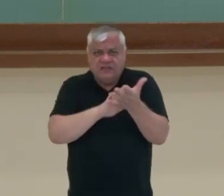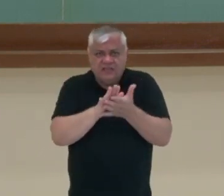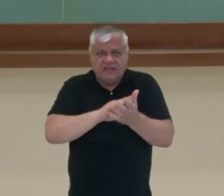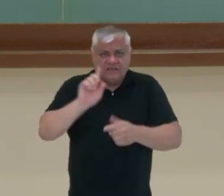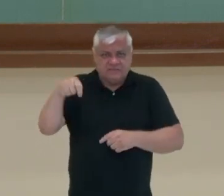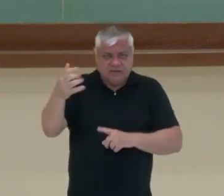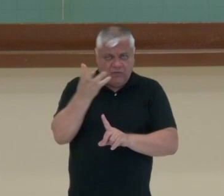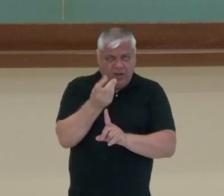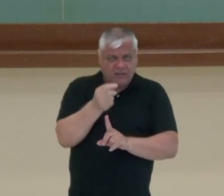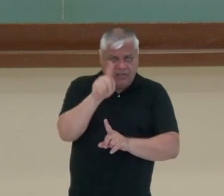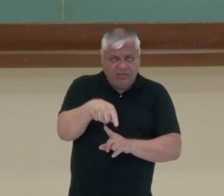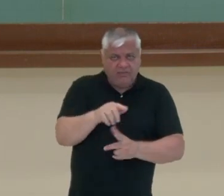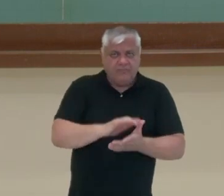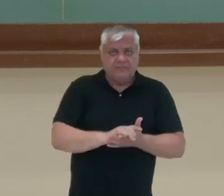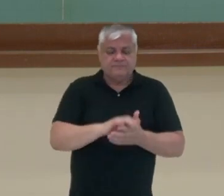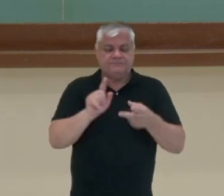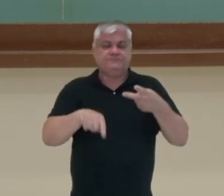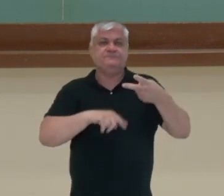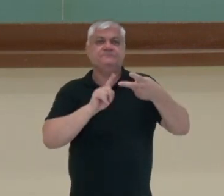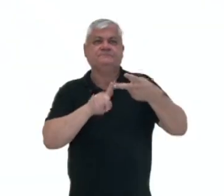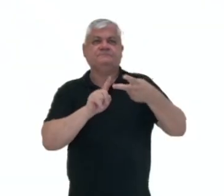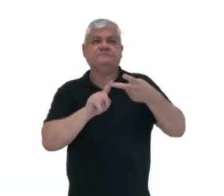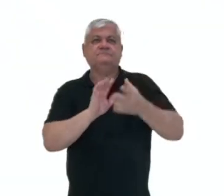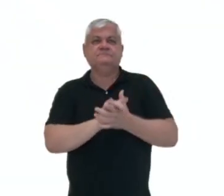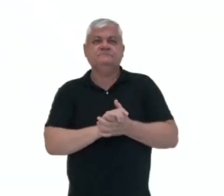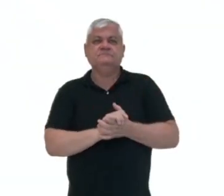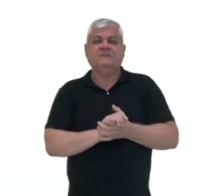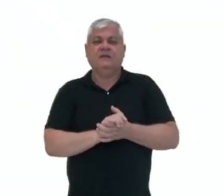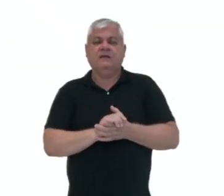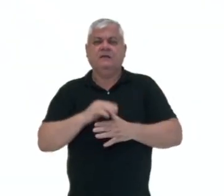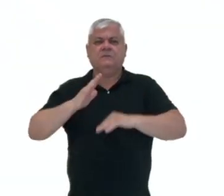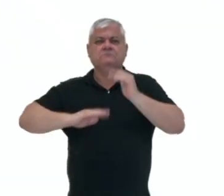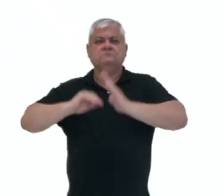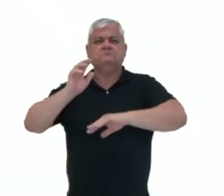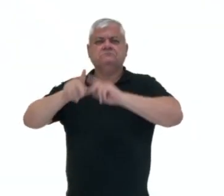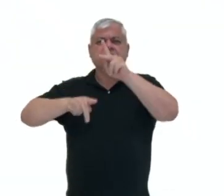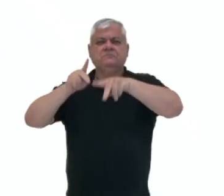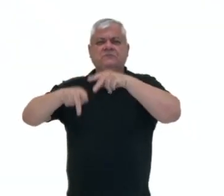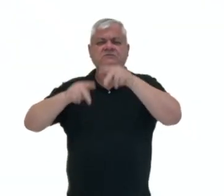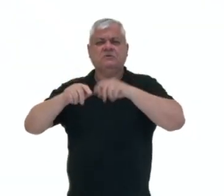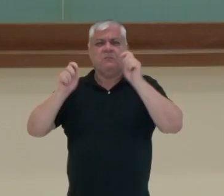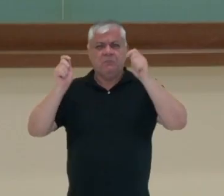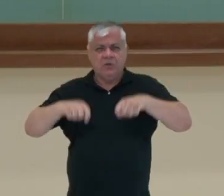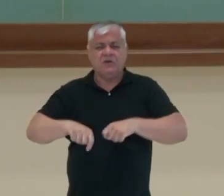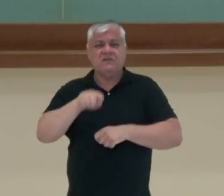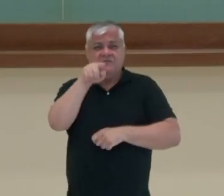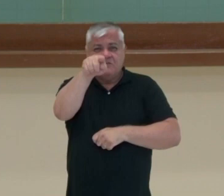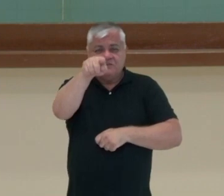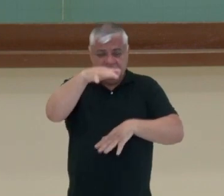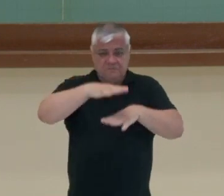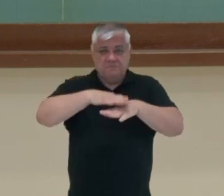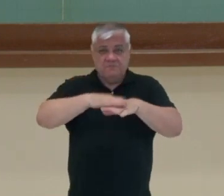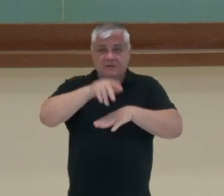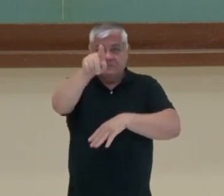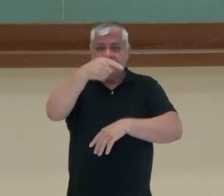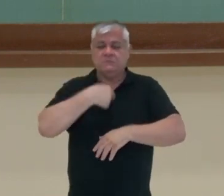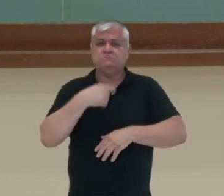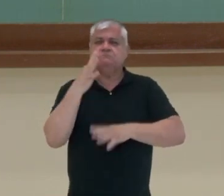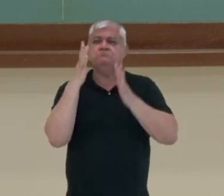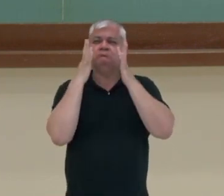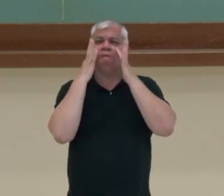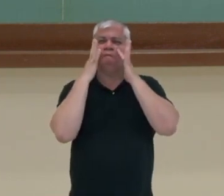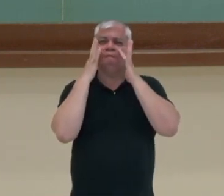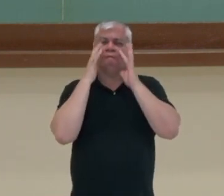de arte? O público tem o poder de fazer arte juntamente com o criador de uma obra? Você acha que se você estiver assistindo